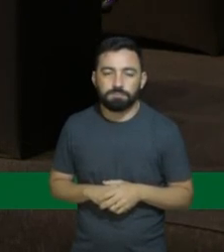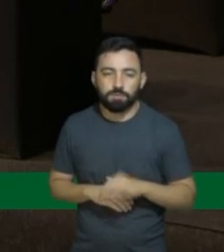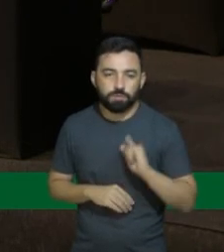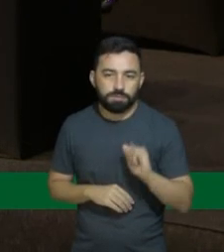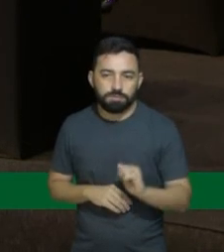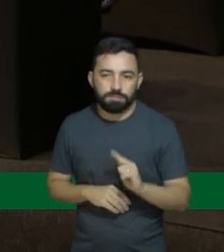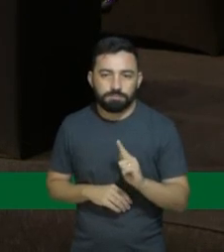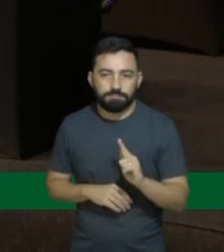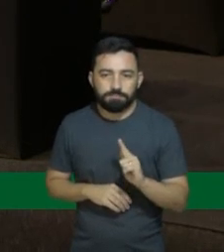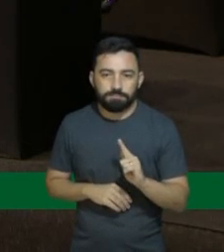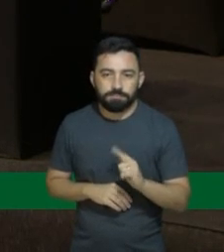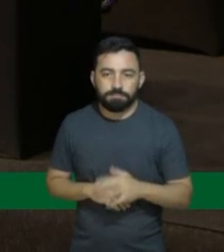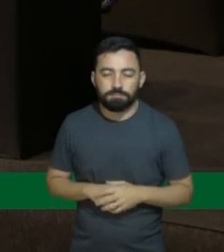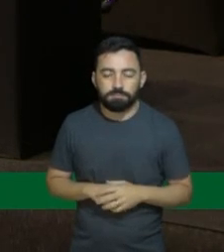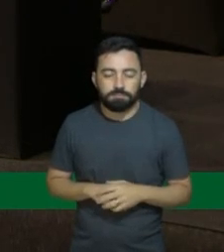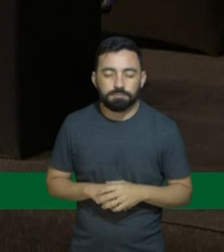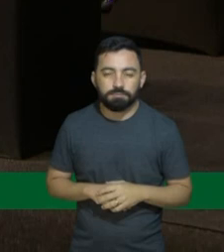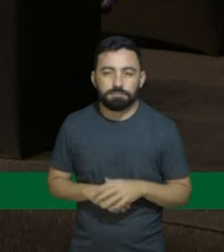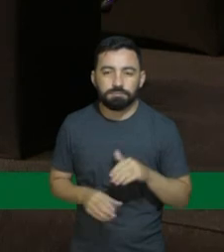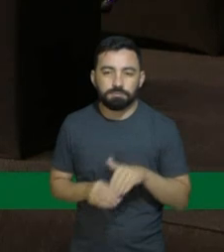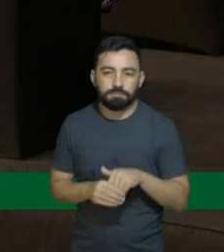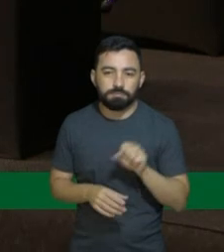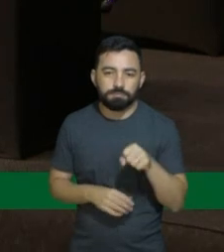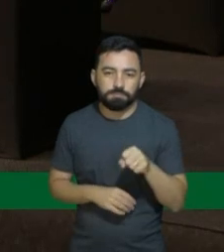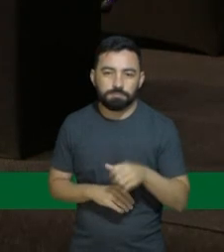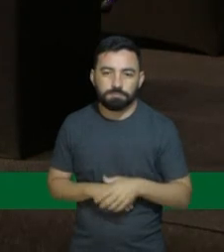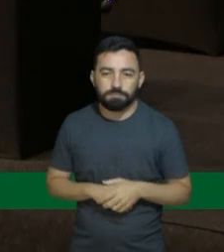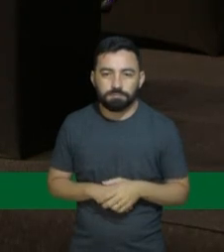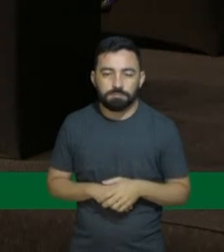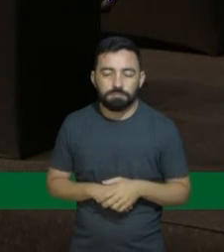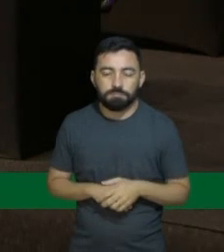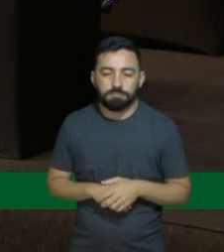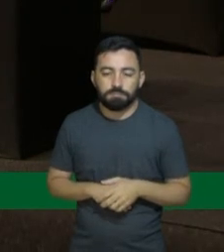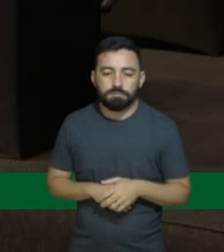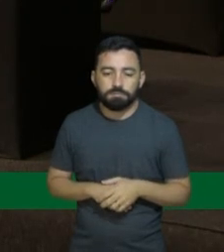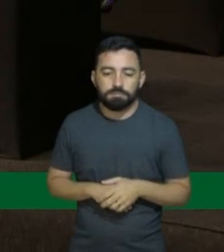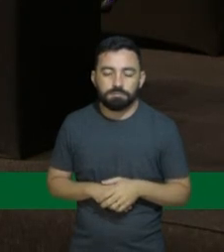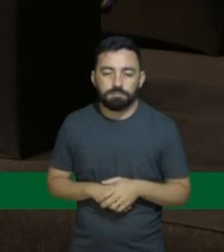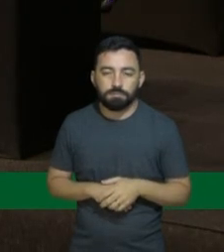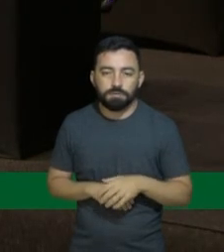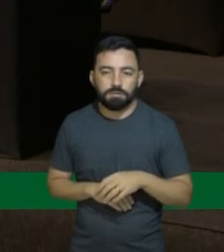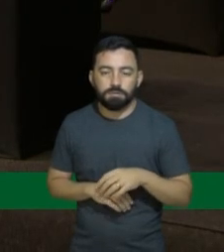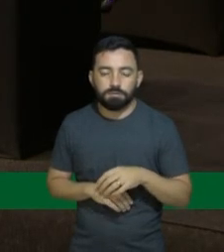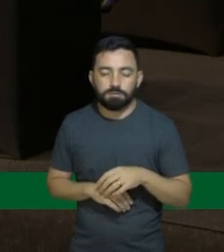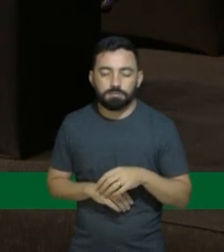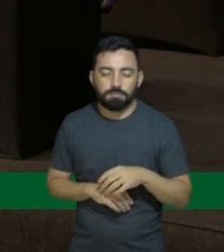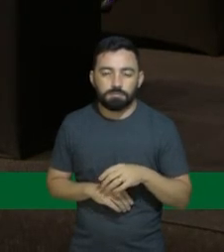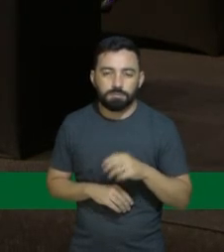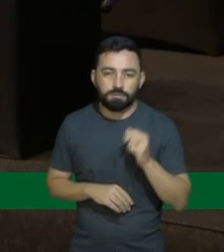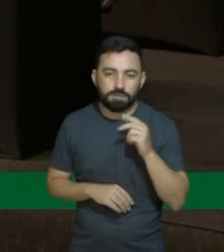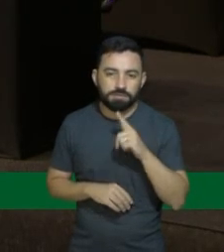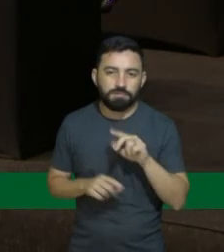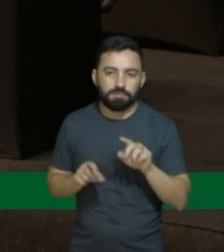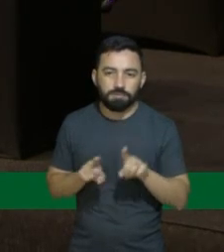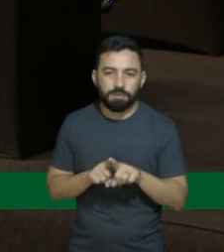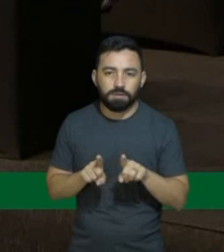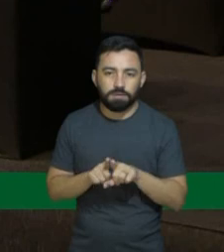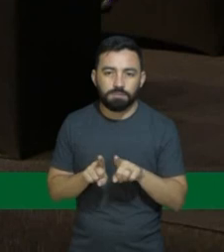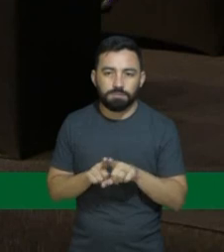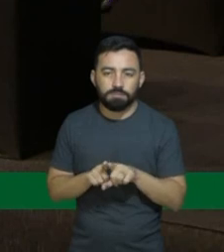Garcia Deputado Júlio Garcia vota assim como vota Deputado Lucas Neves Deputado Lucas Neves